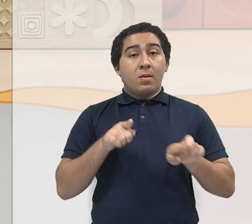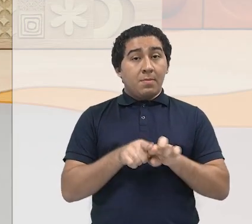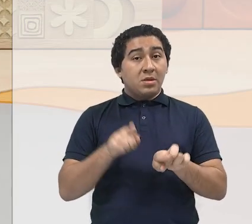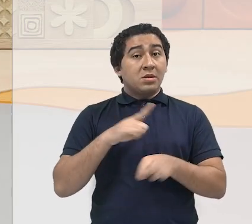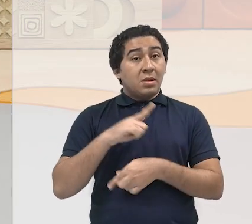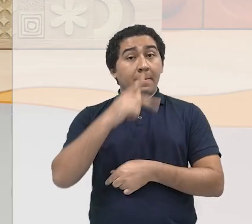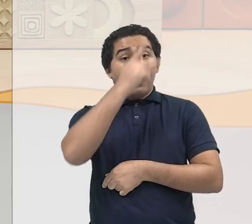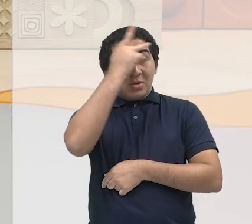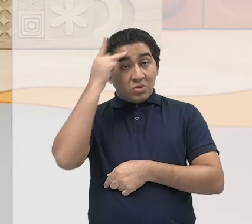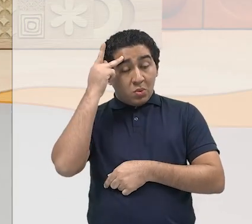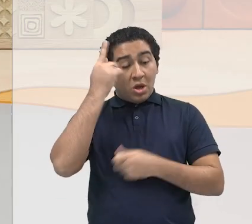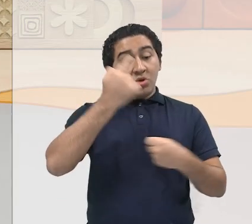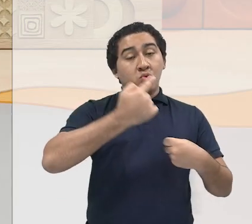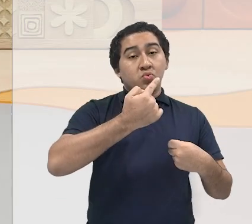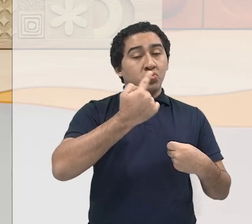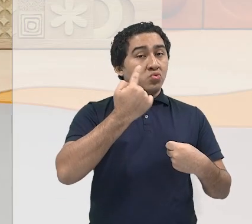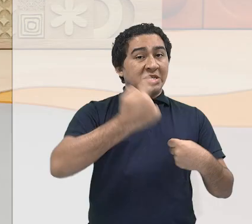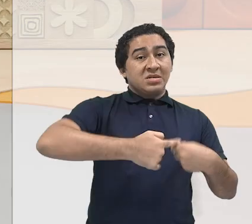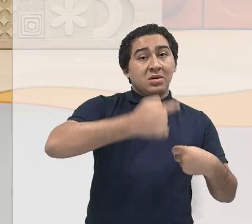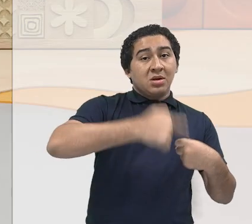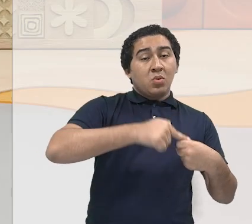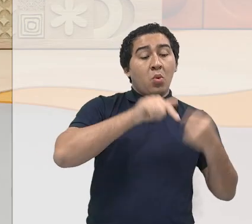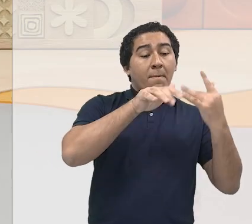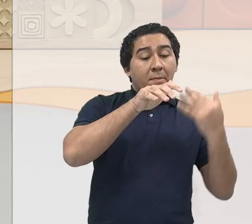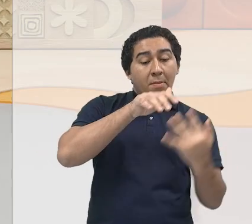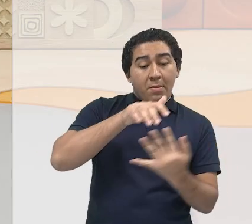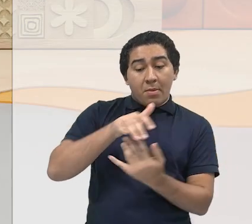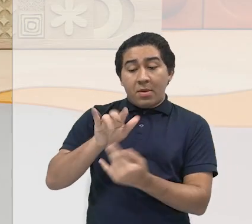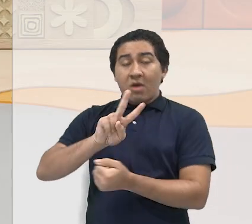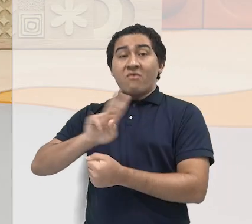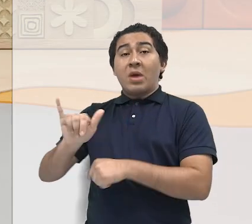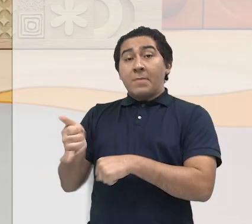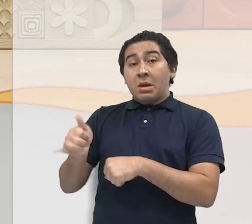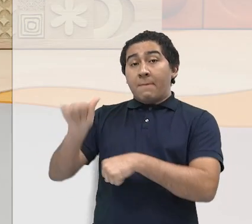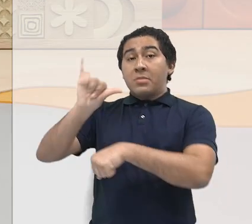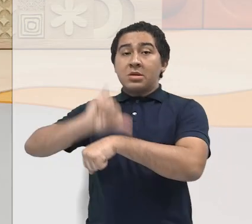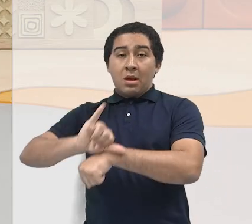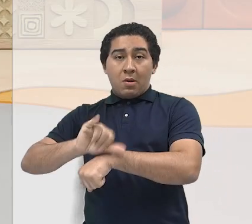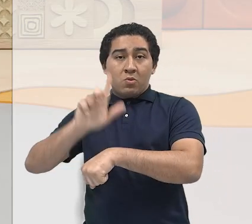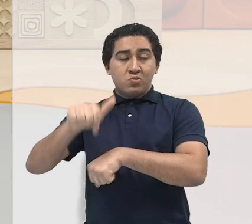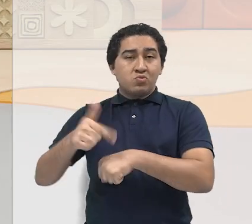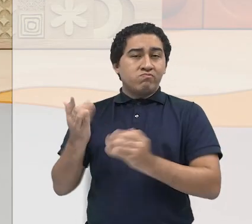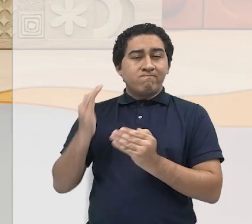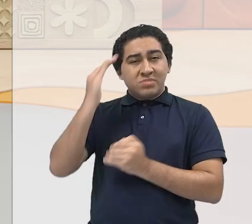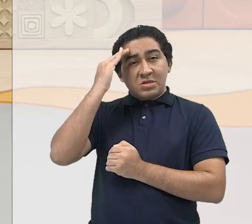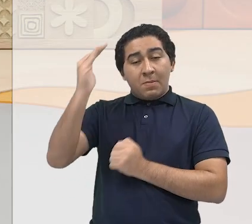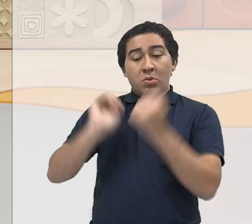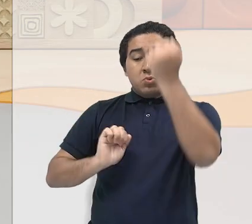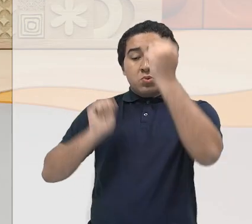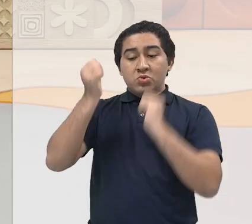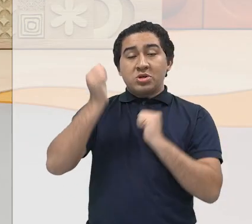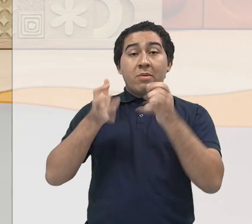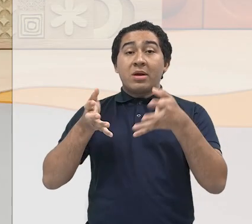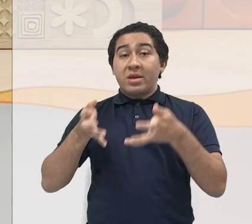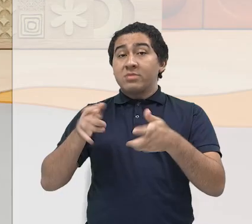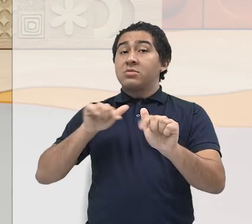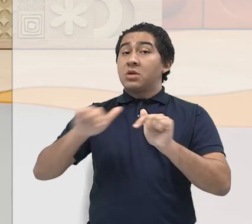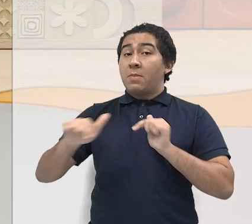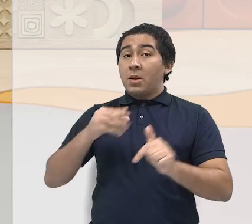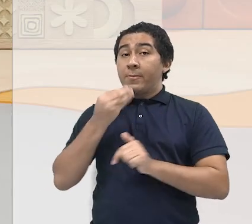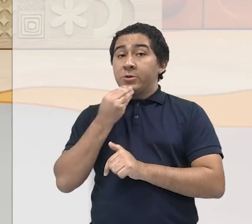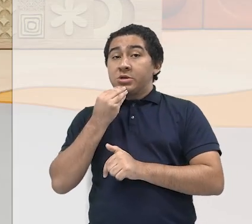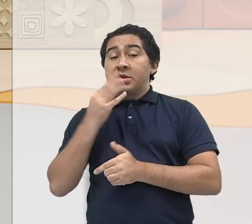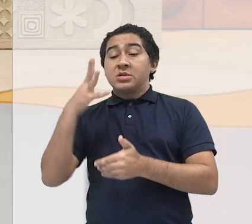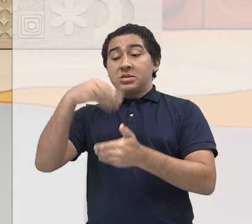muitas vezes saem do interior e vão para as capitais, para os centros industriais daqueles estados, buscando também trabalho